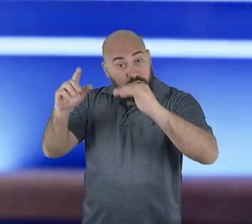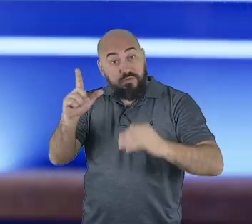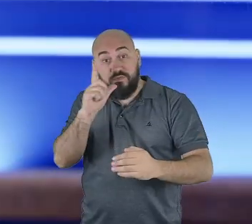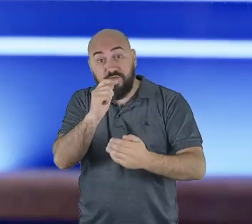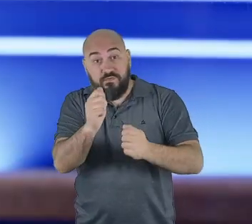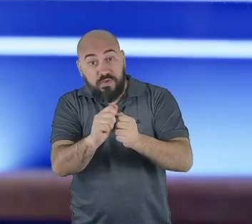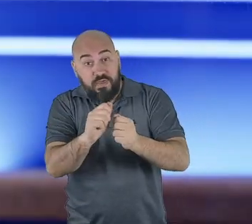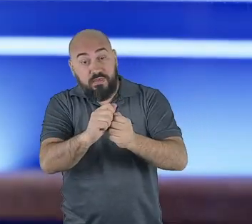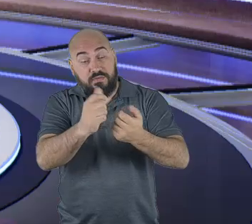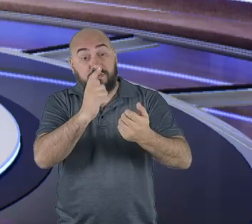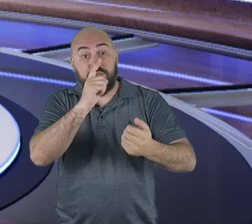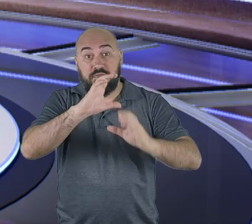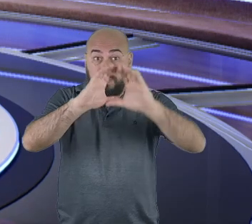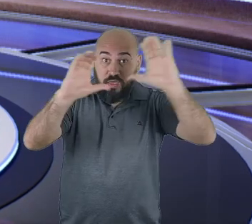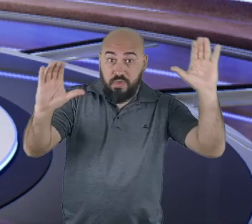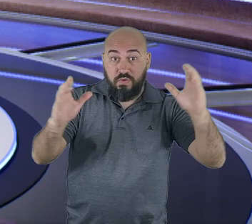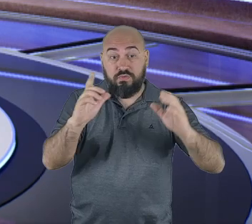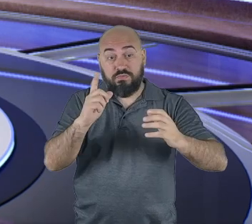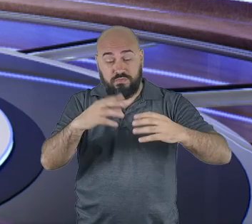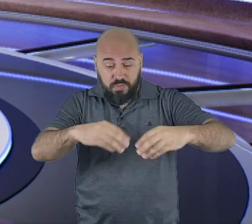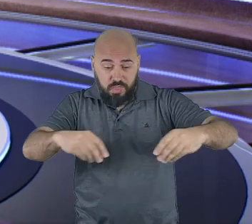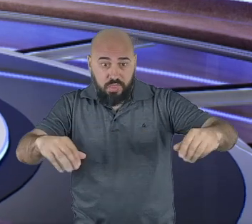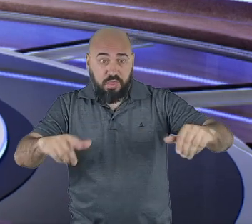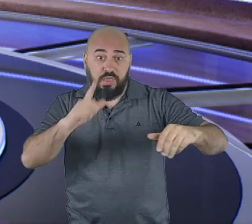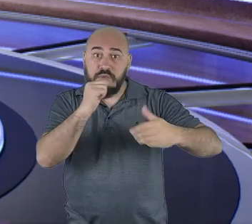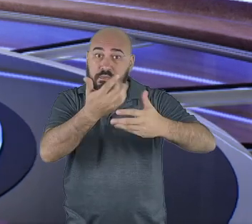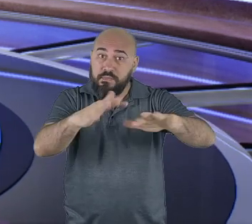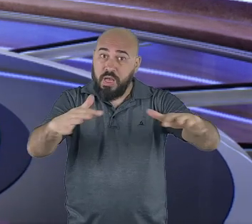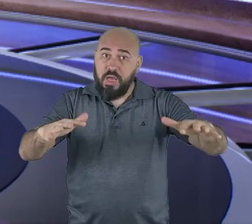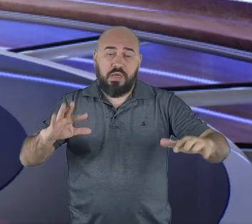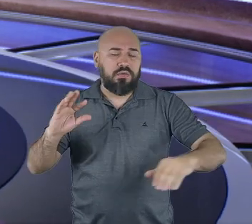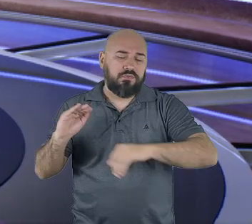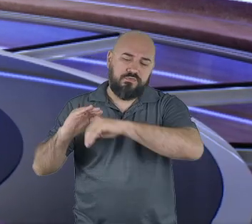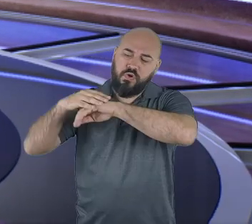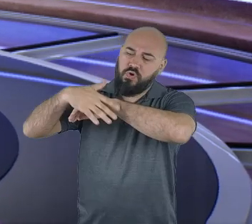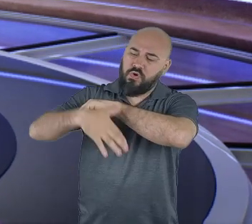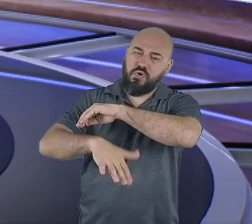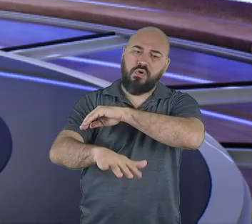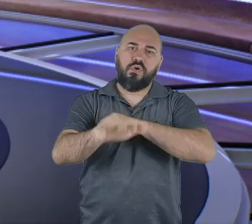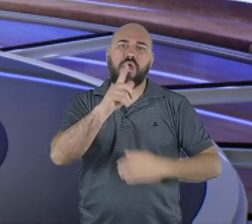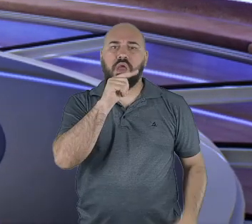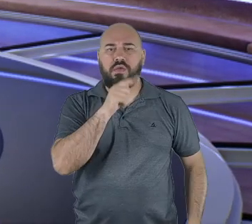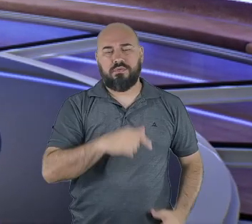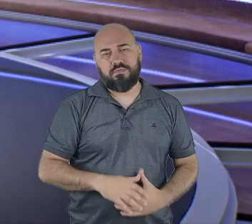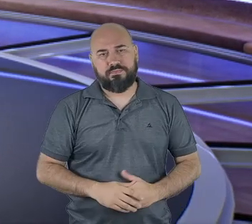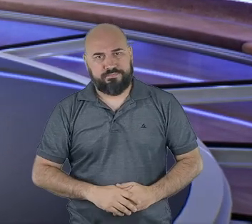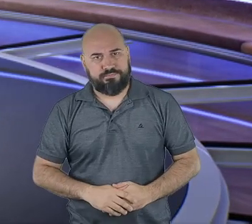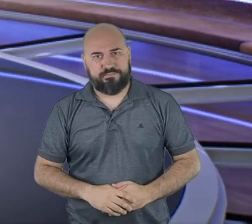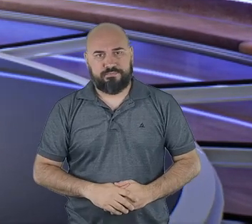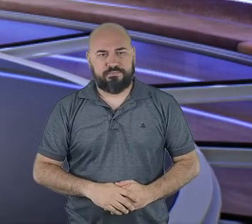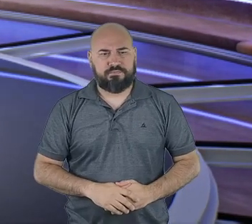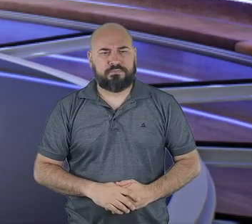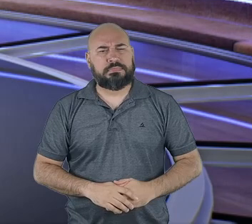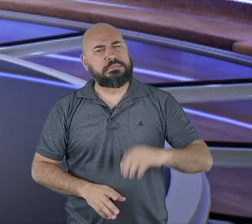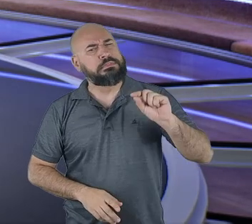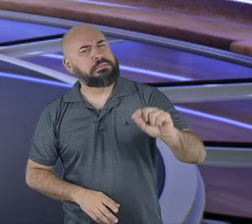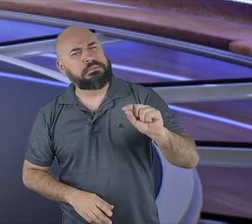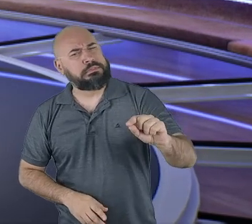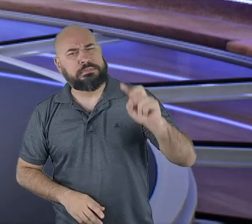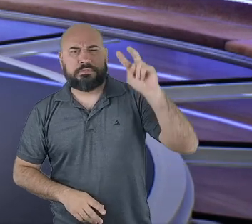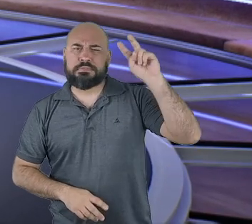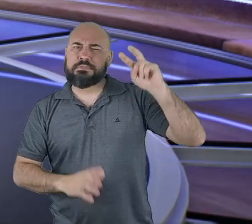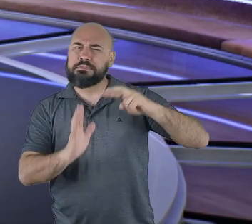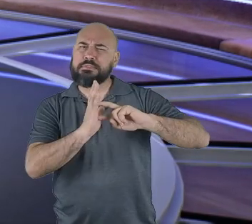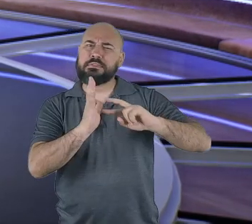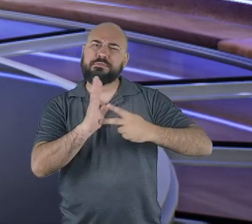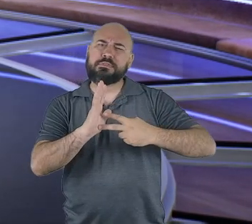águas. No próximo programa, Arena do Futuro, nós vamos voltar a esse verso aqui, para entender um pouco essa questão do que